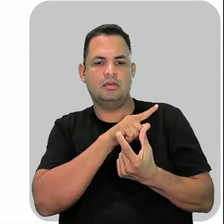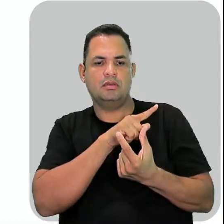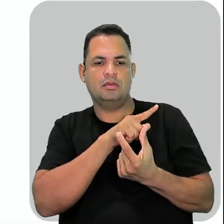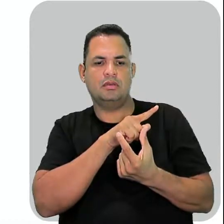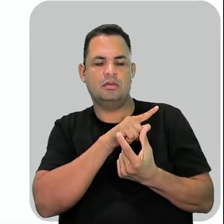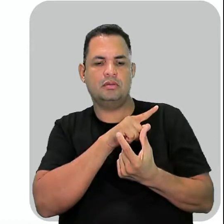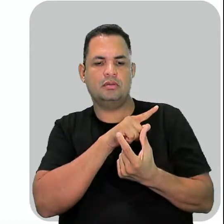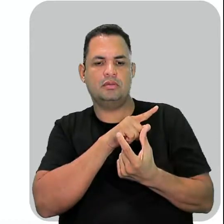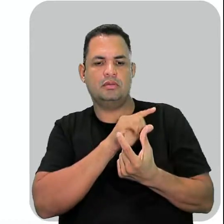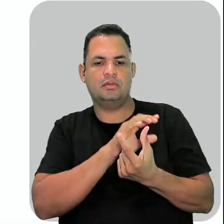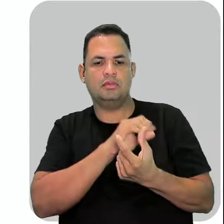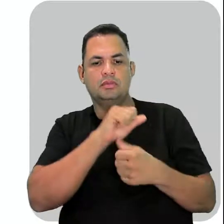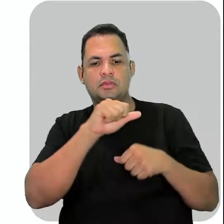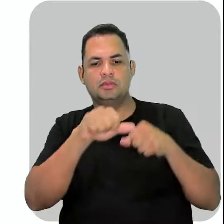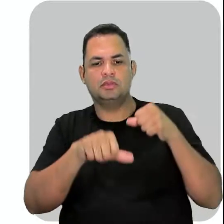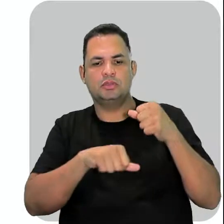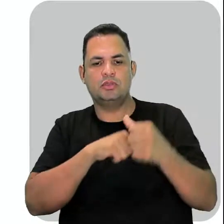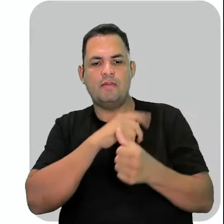vinila, virou